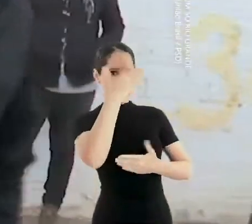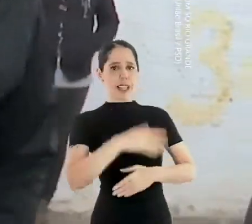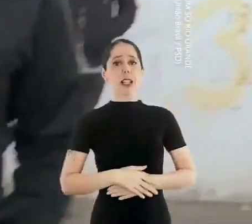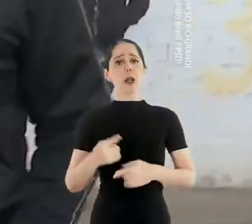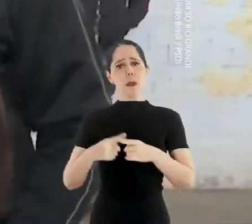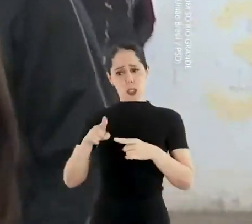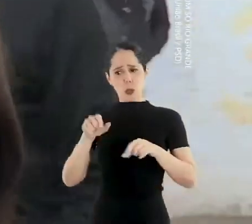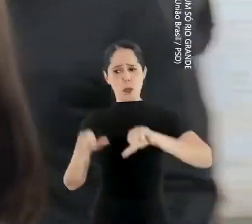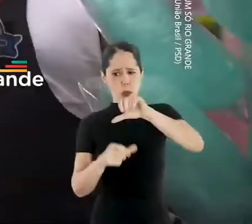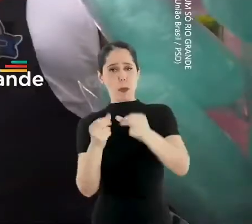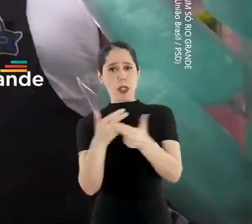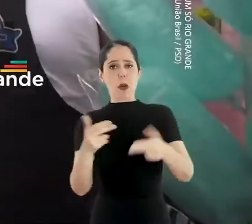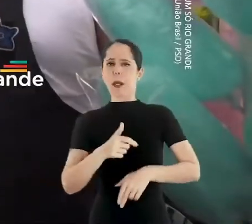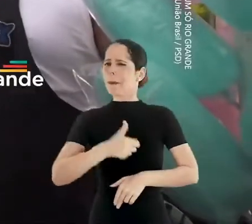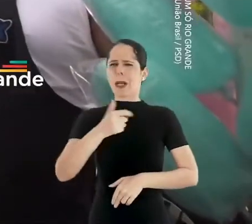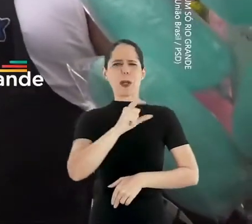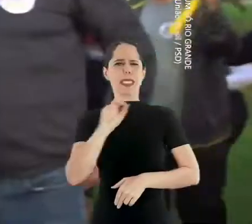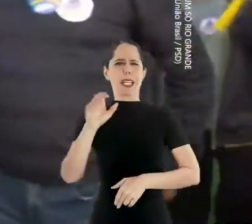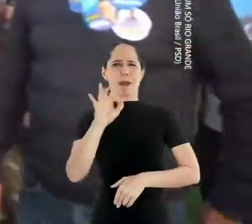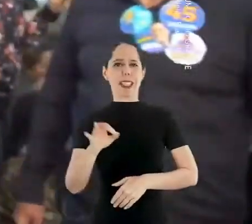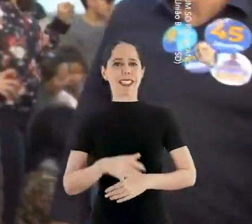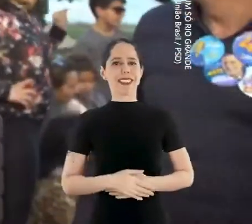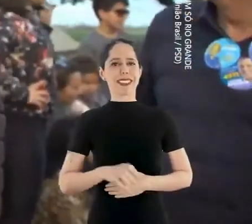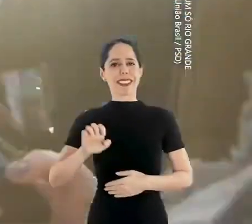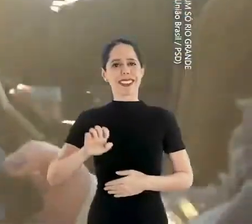tu mudou muita coisa. Melhorou 100%, né?